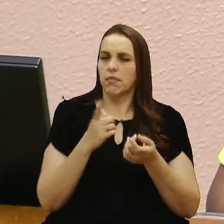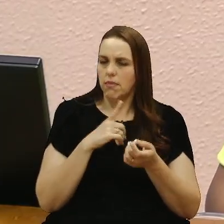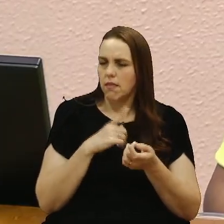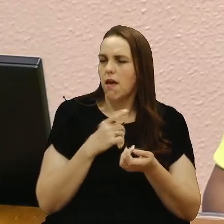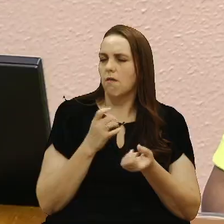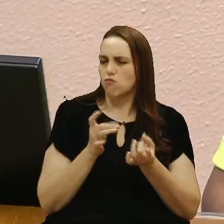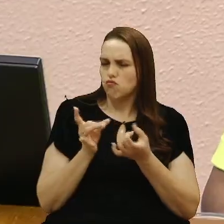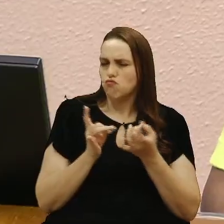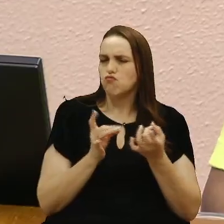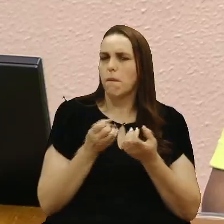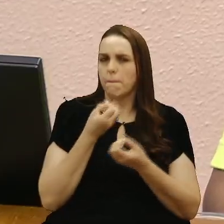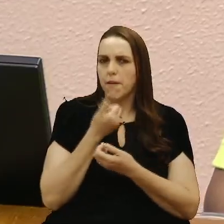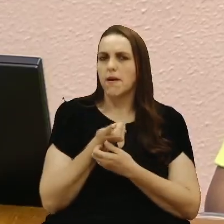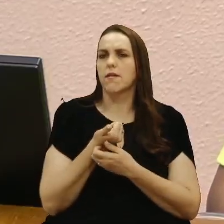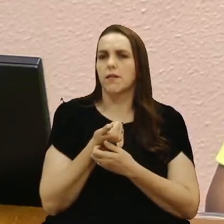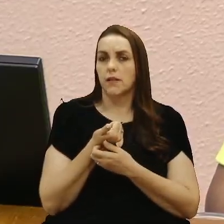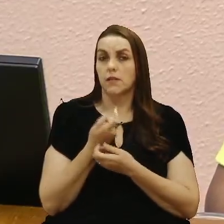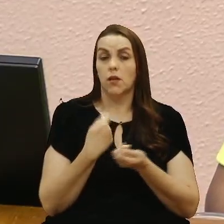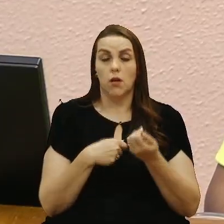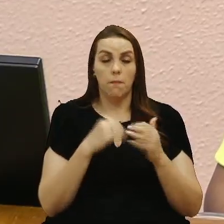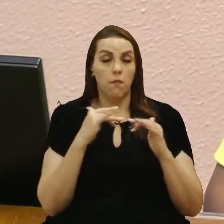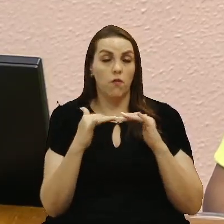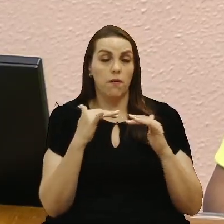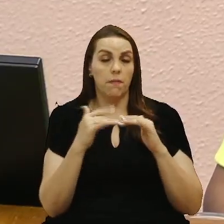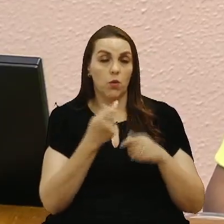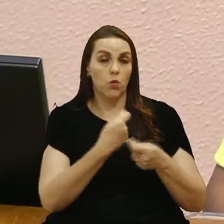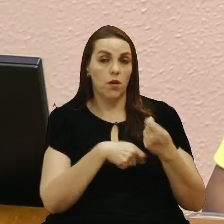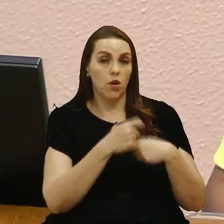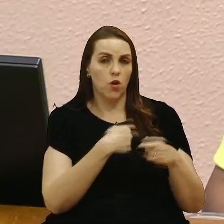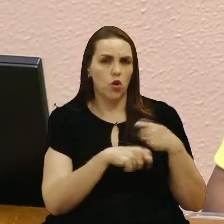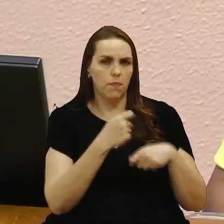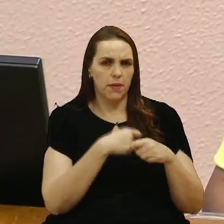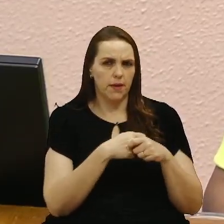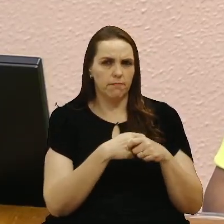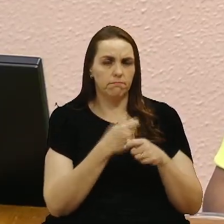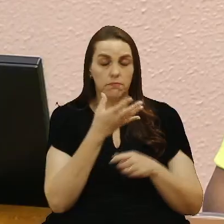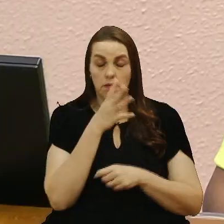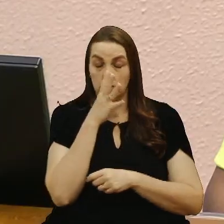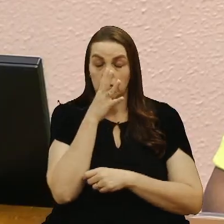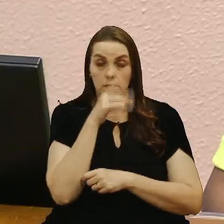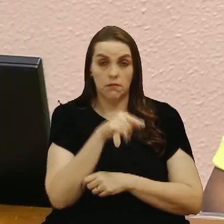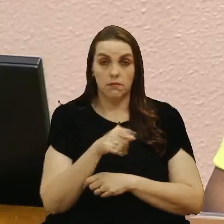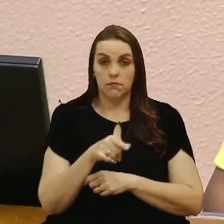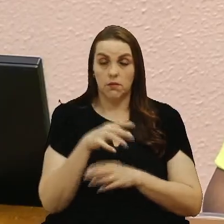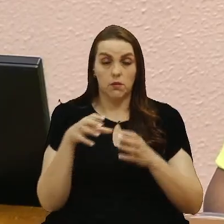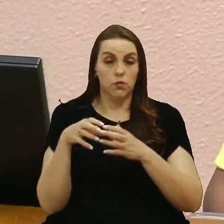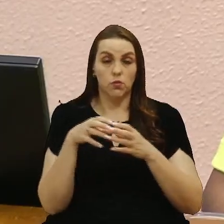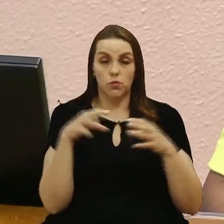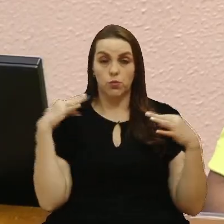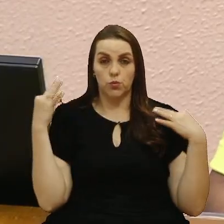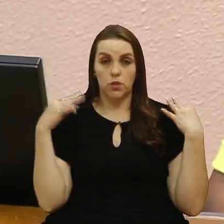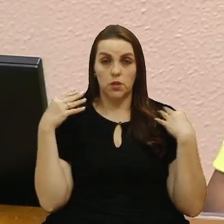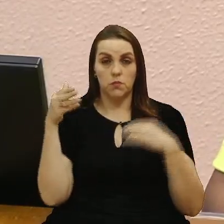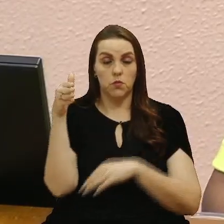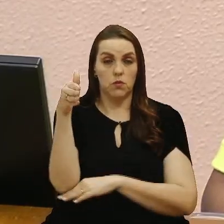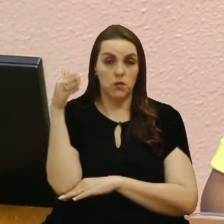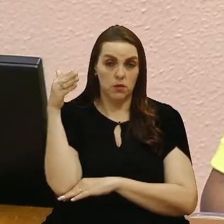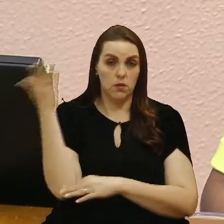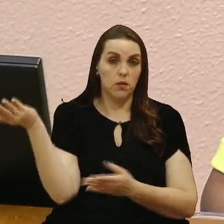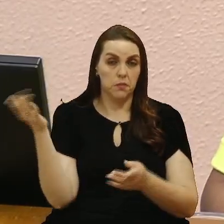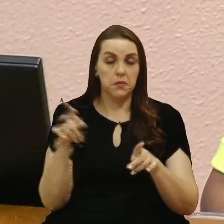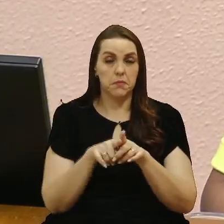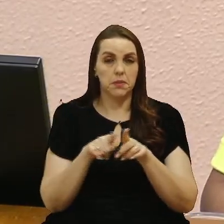negócios. Sabe, isso movimenta a economia. Impressionante como movimenta a economia, movimenta o turismo, a rede hoteleira.